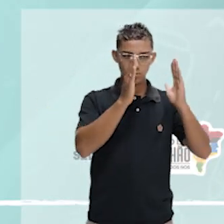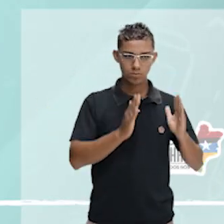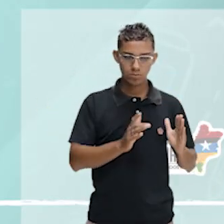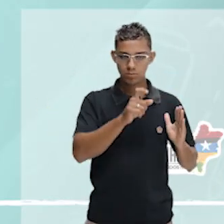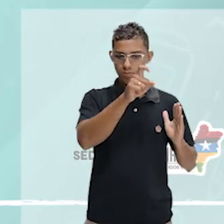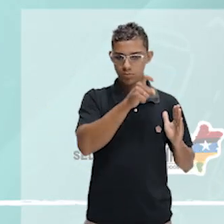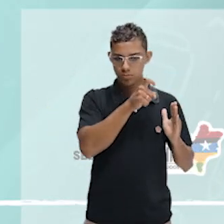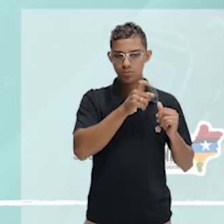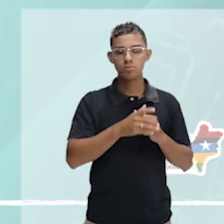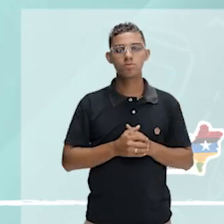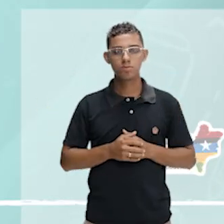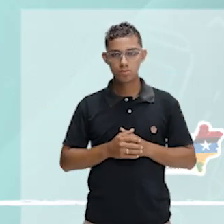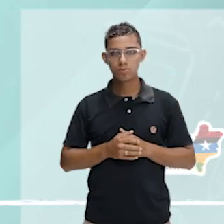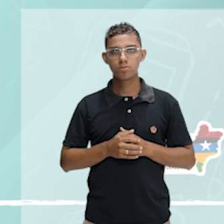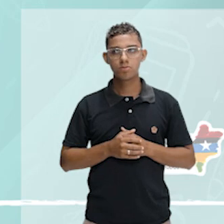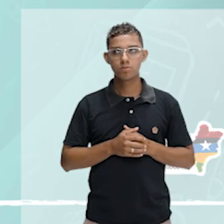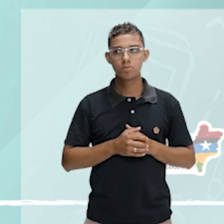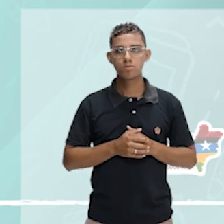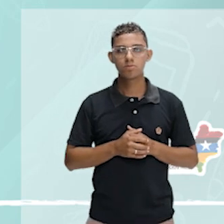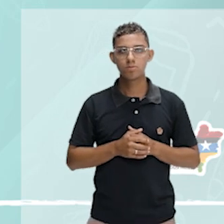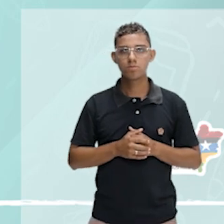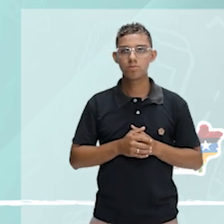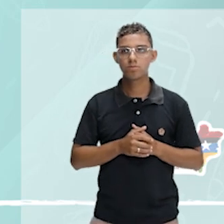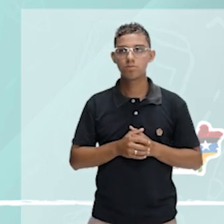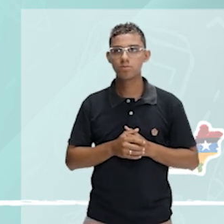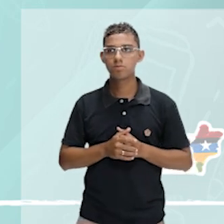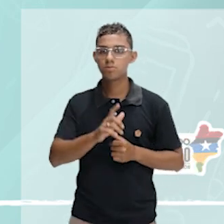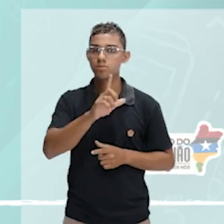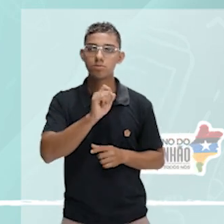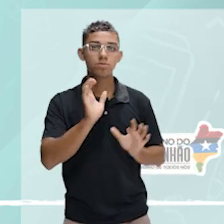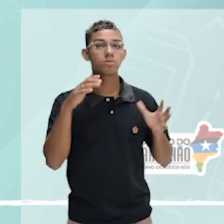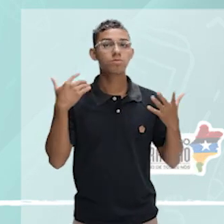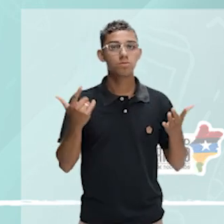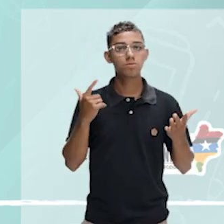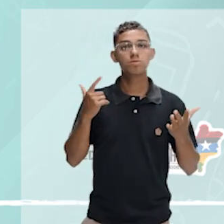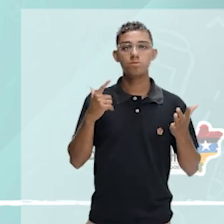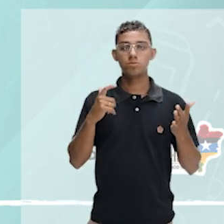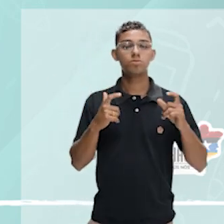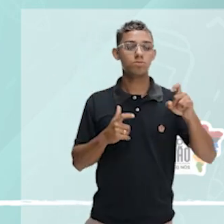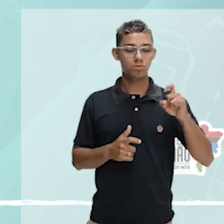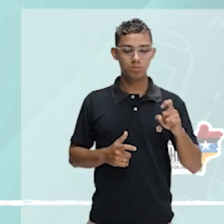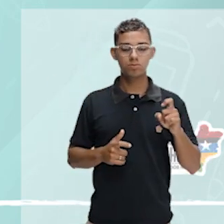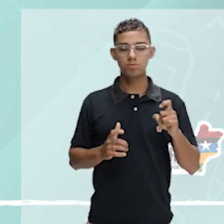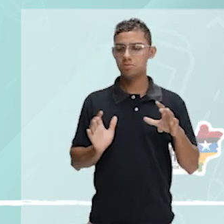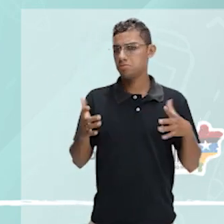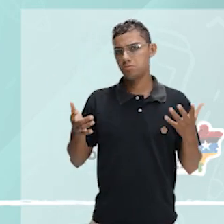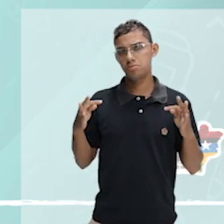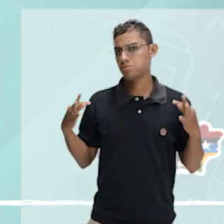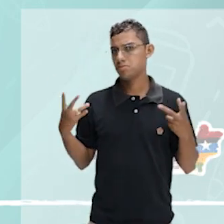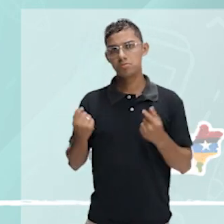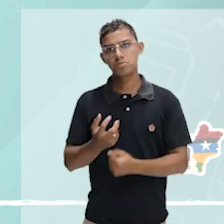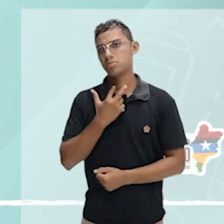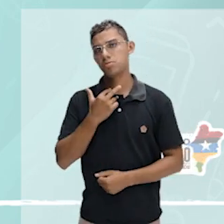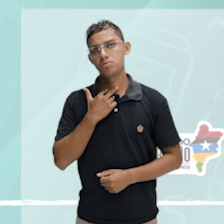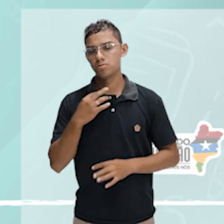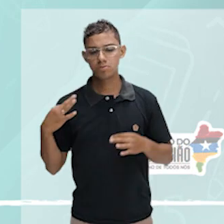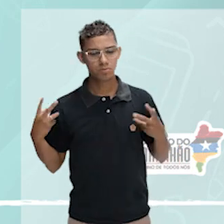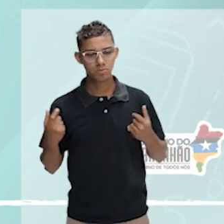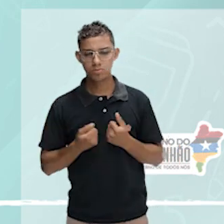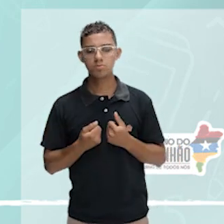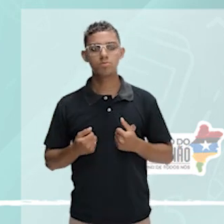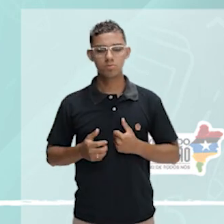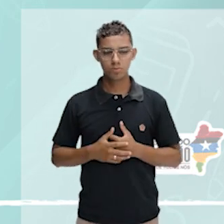x vou guardar aqui porque o primeiro escolher quais os valores de x que eu quero trabalhar porque eu não tenho como trabalhar com eixo real todo